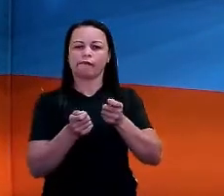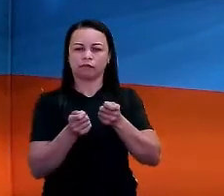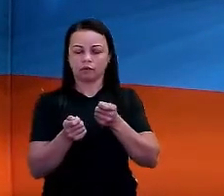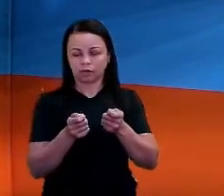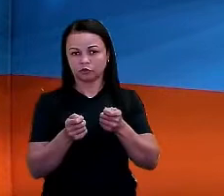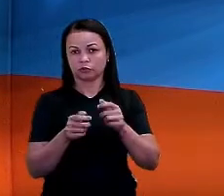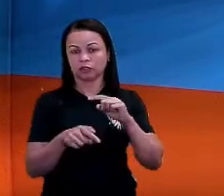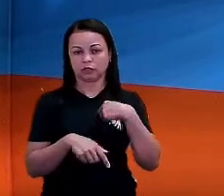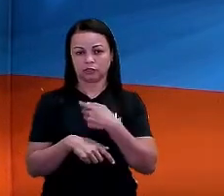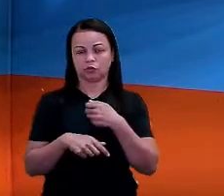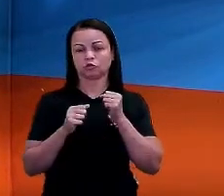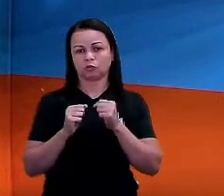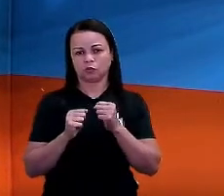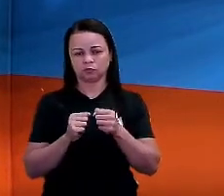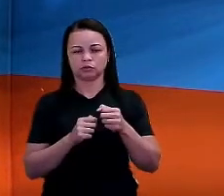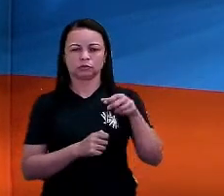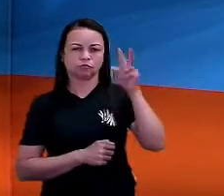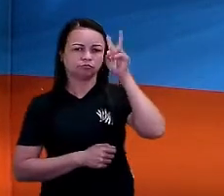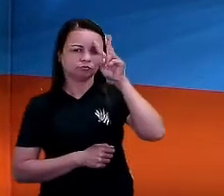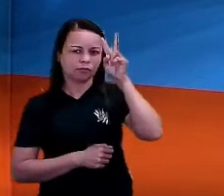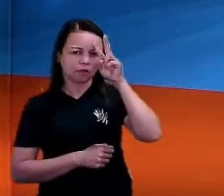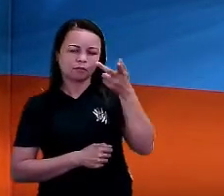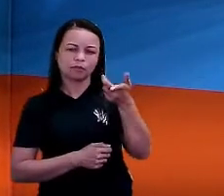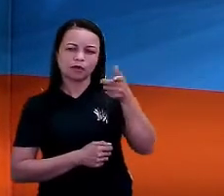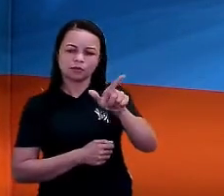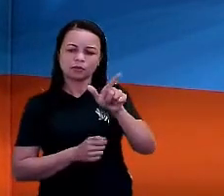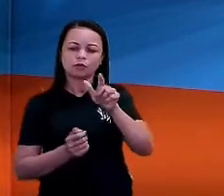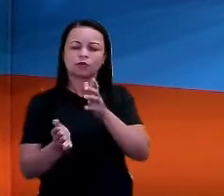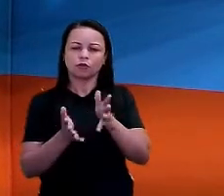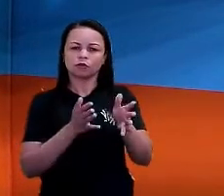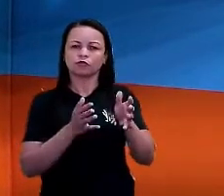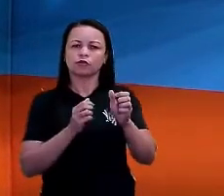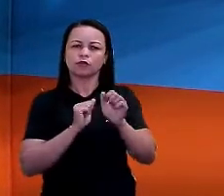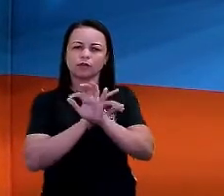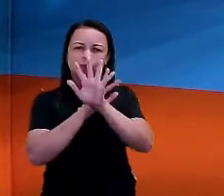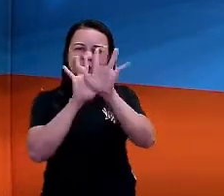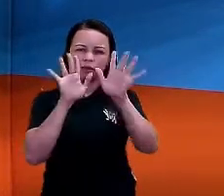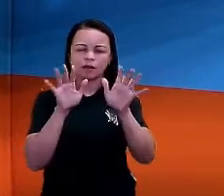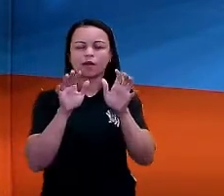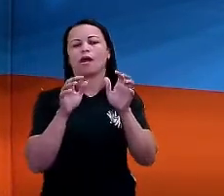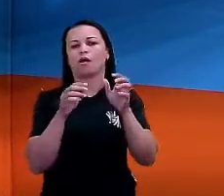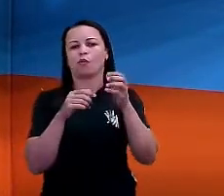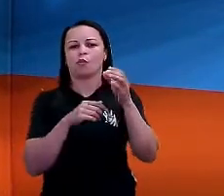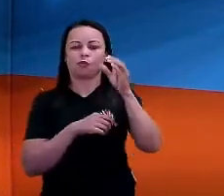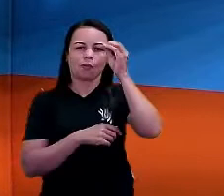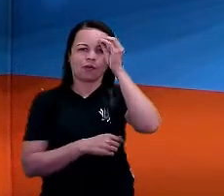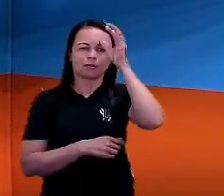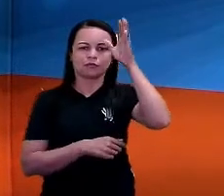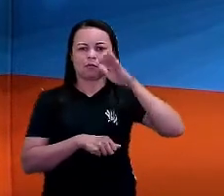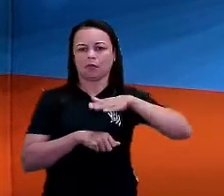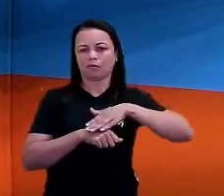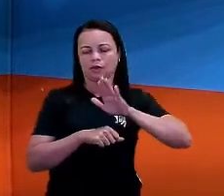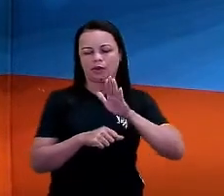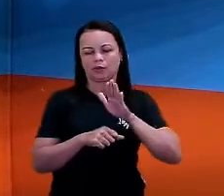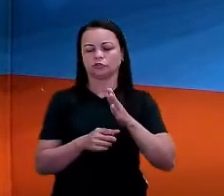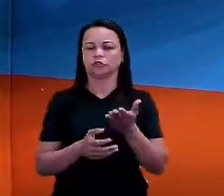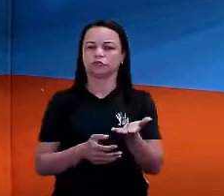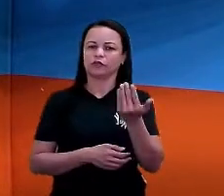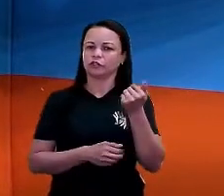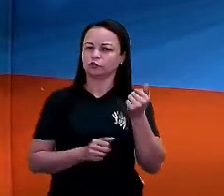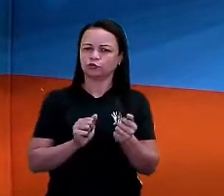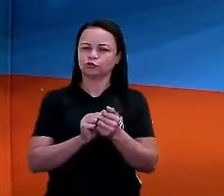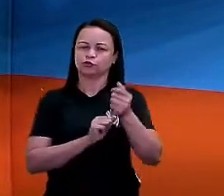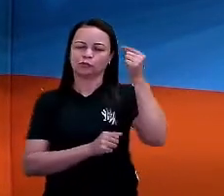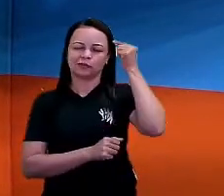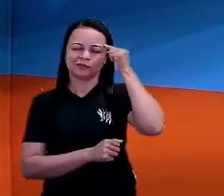gente possa relembrar e ampliar um pouco mais esse conhecimento. Beleza? Então, vem comigo pensar